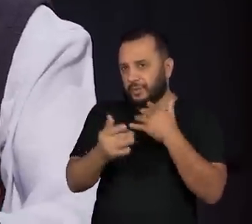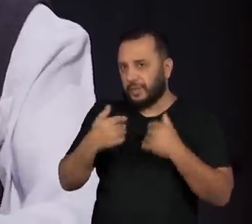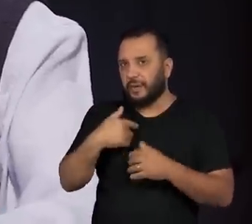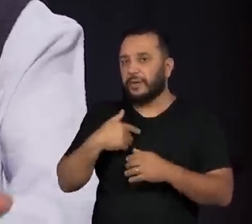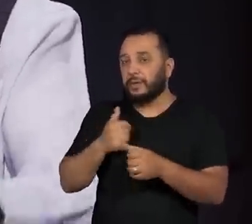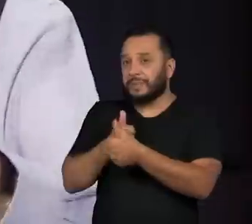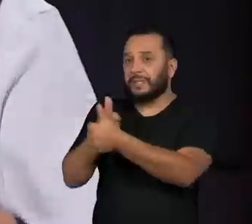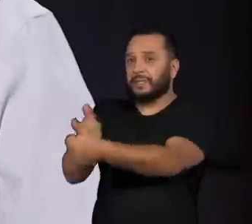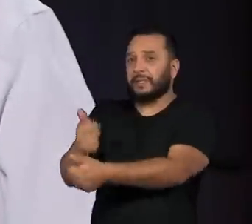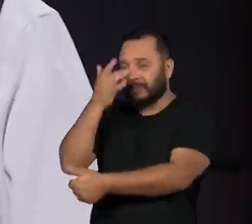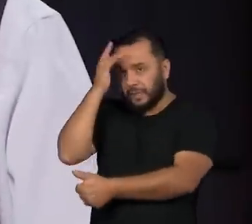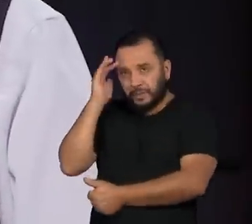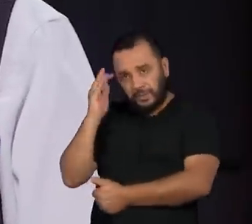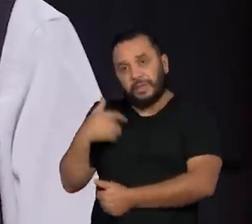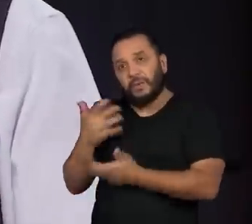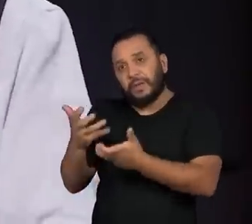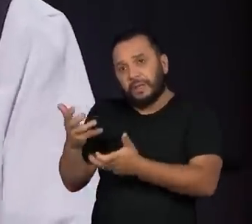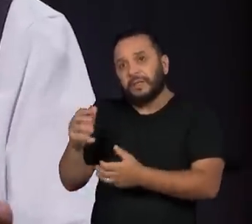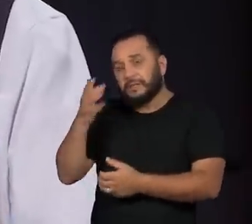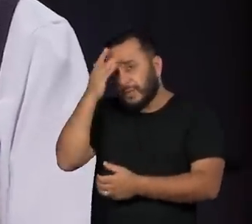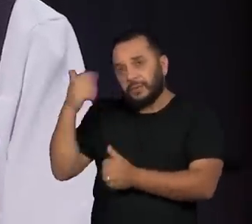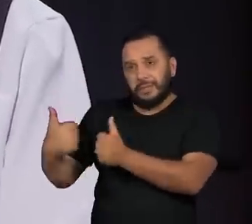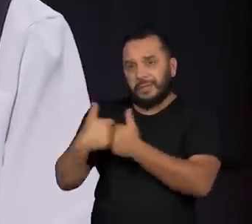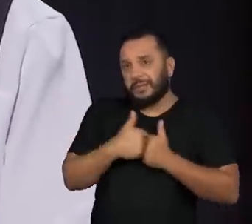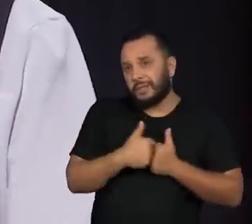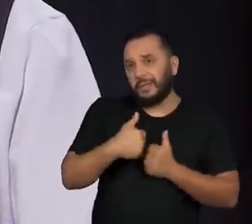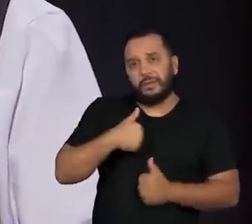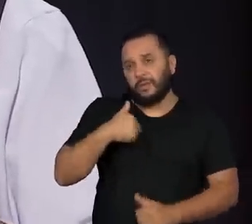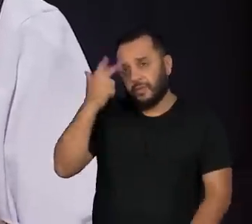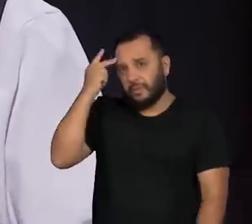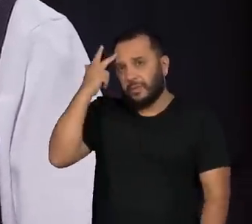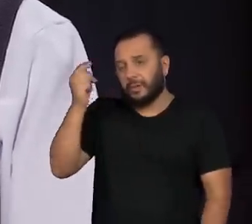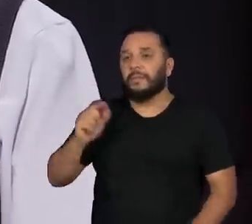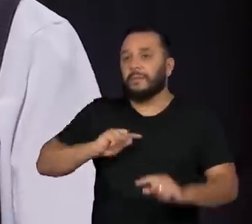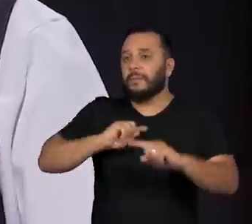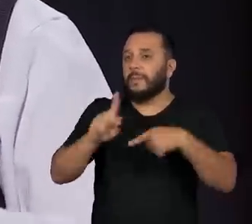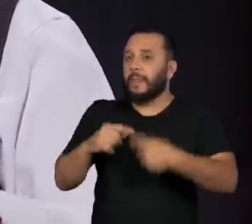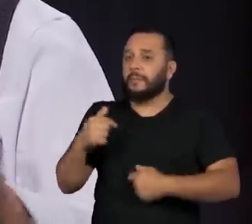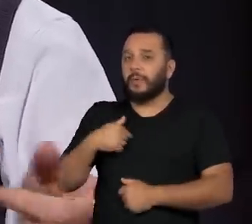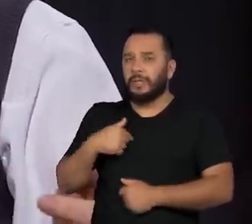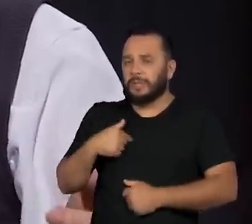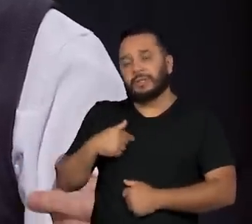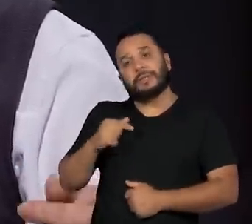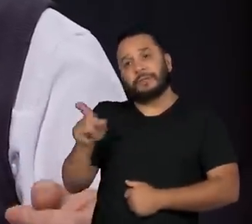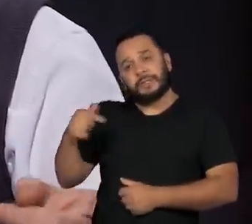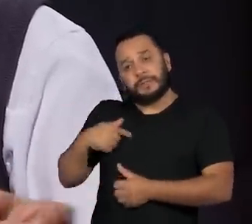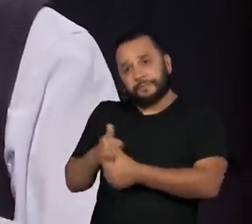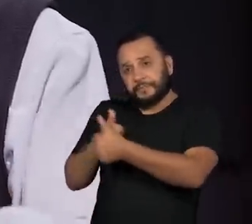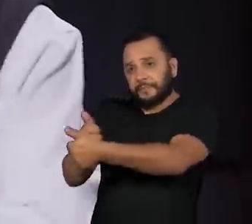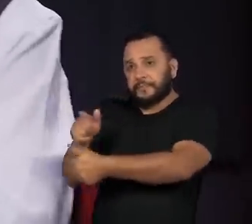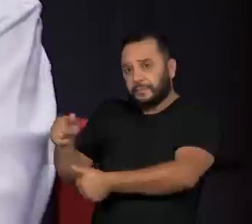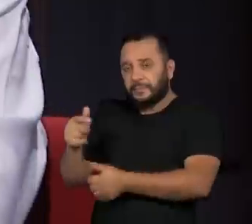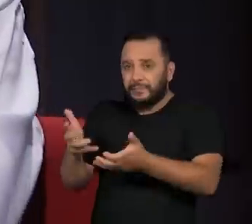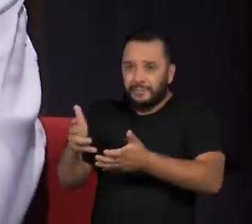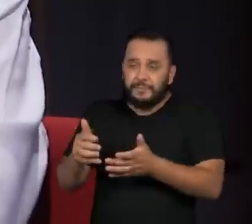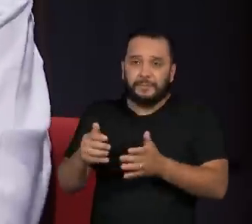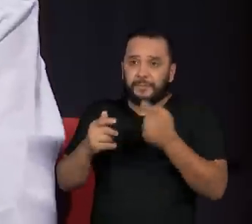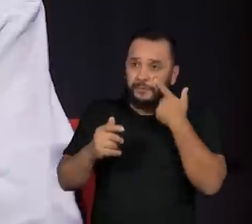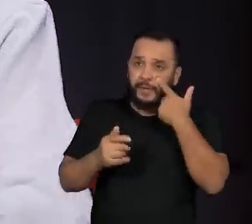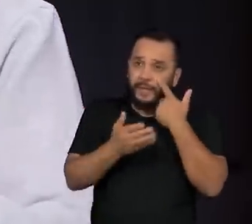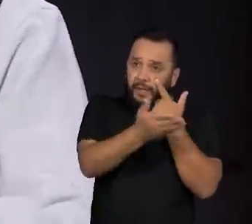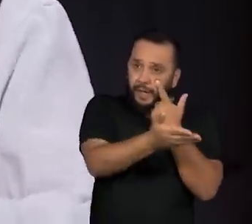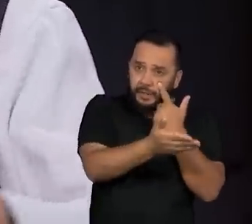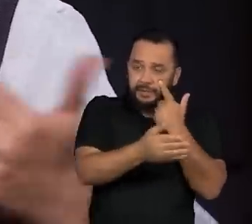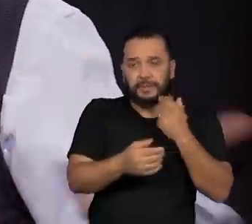Quem queria e quem queria me seguir me seguir e era isso aí de repente você começa assim olha já que você seguiu não sei o quê você não quer também ver essa